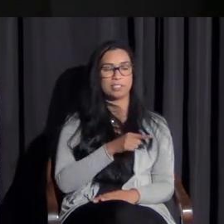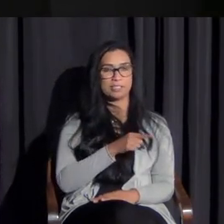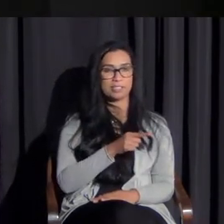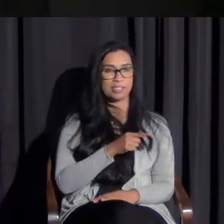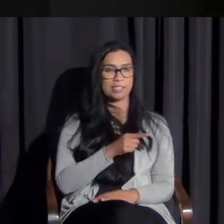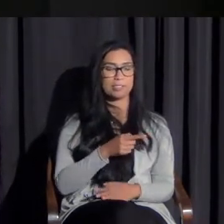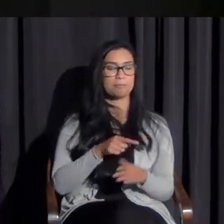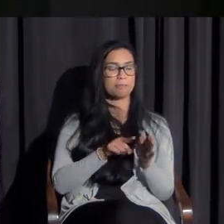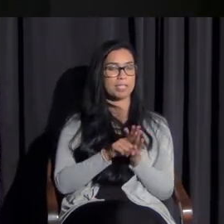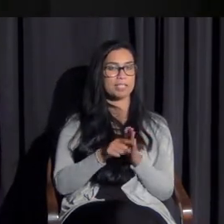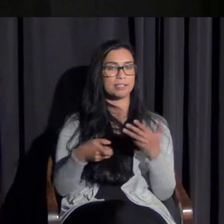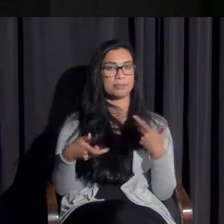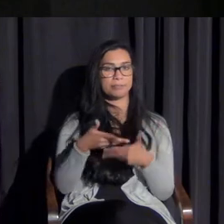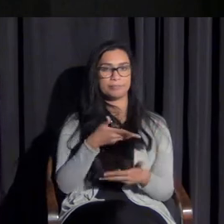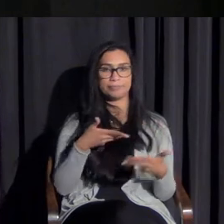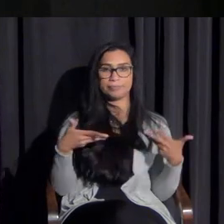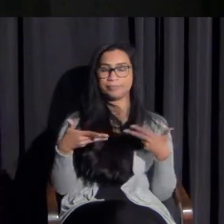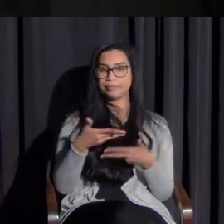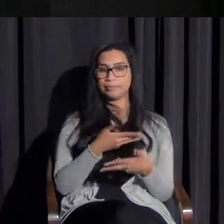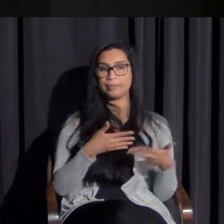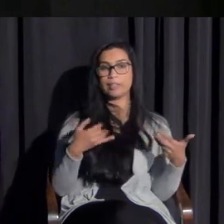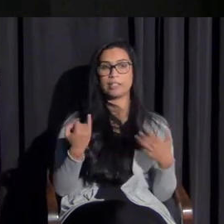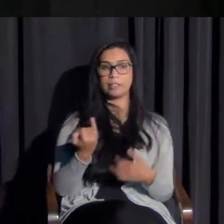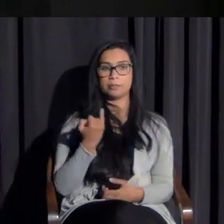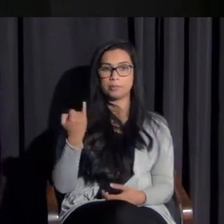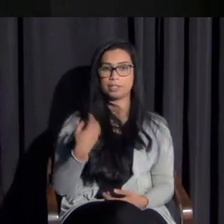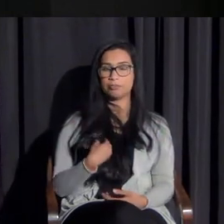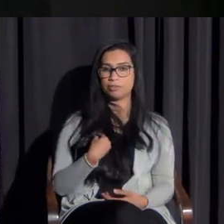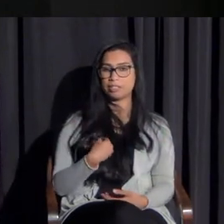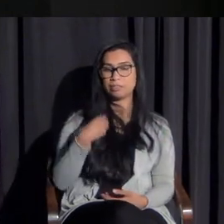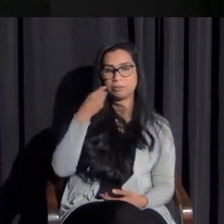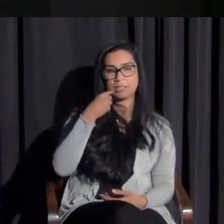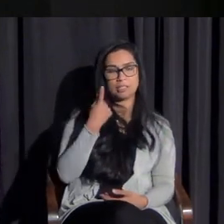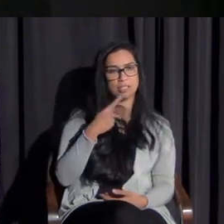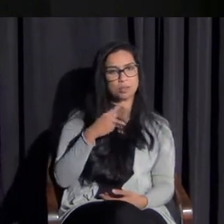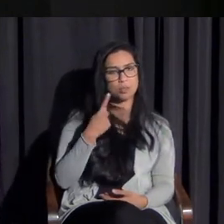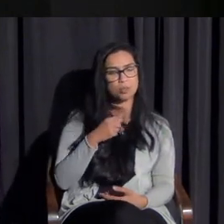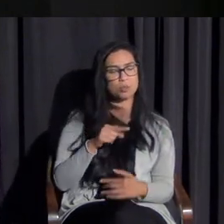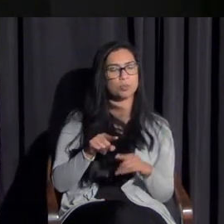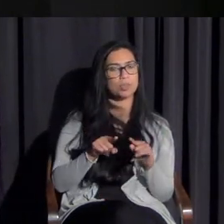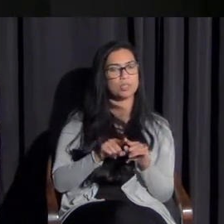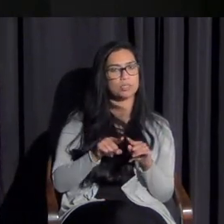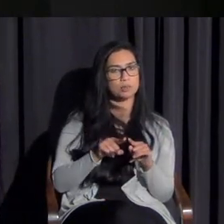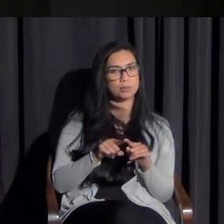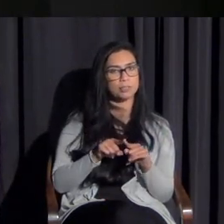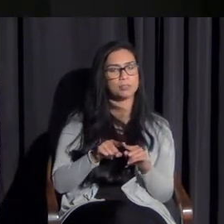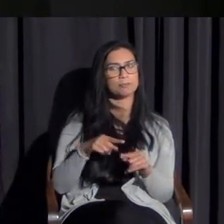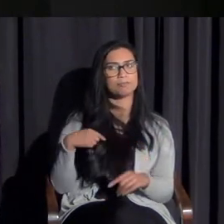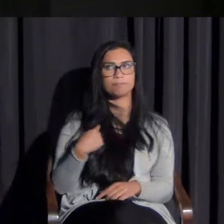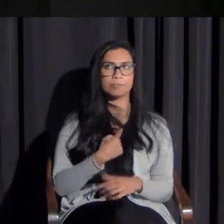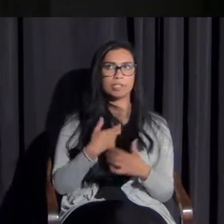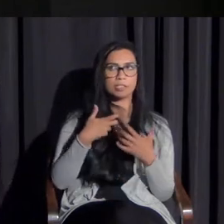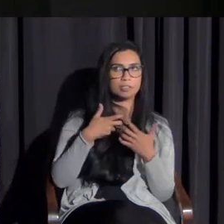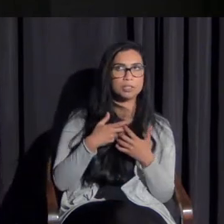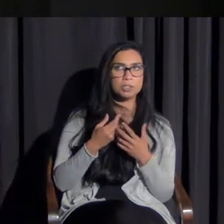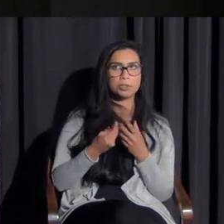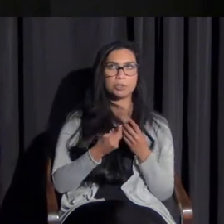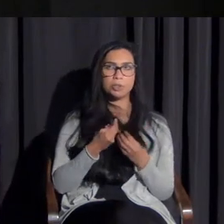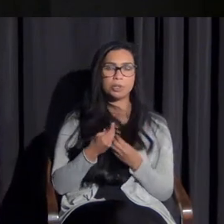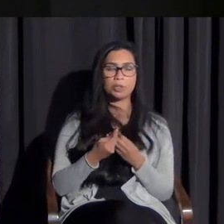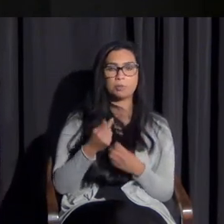das pesquisas, mas, para além das pesquisas, as vivências, né, que tanto traz para a gente as reflexões de como a gente